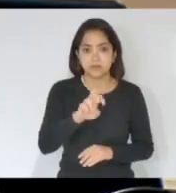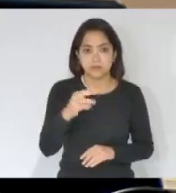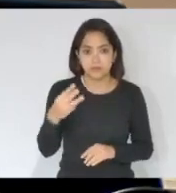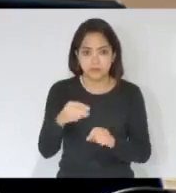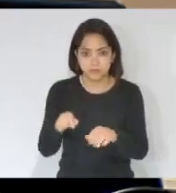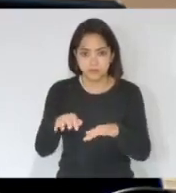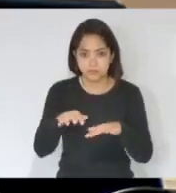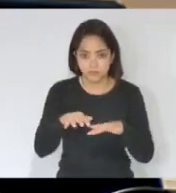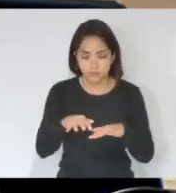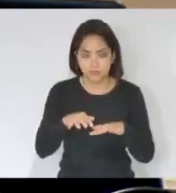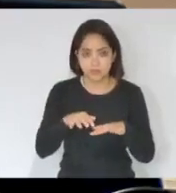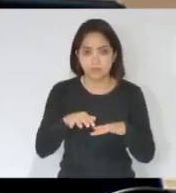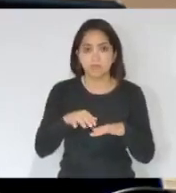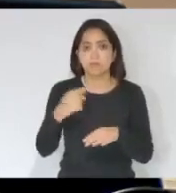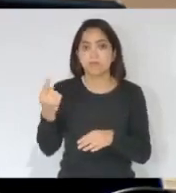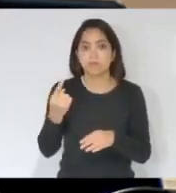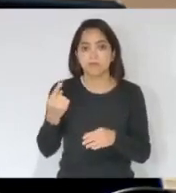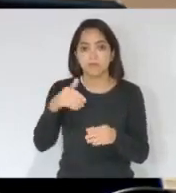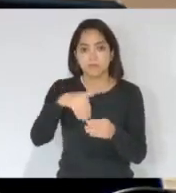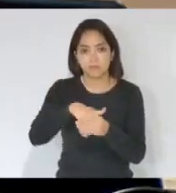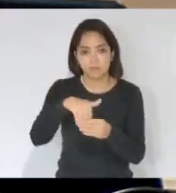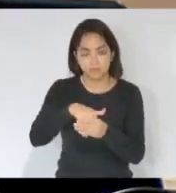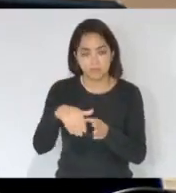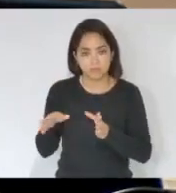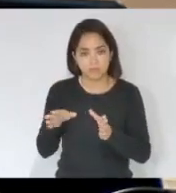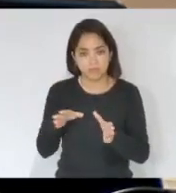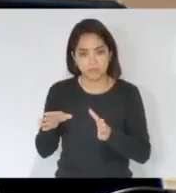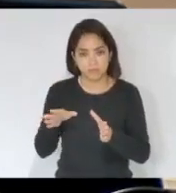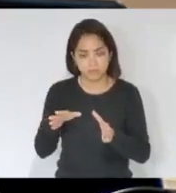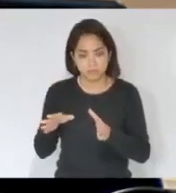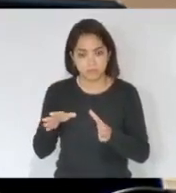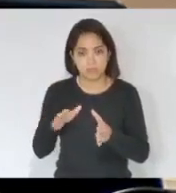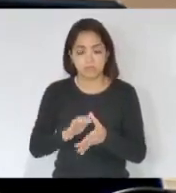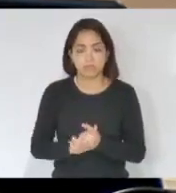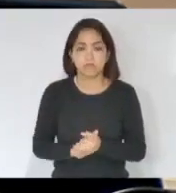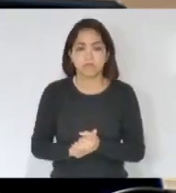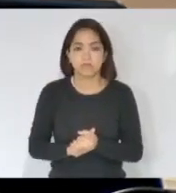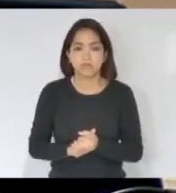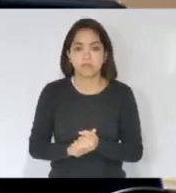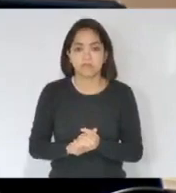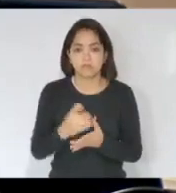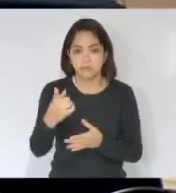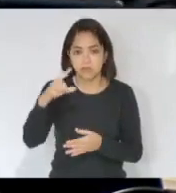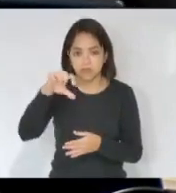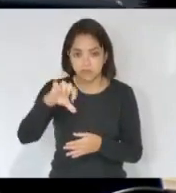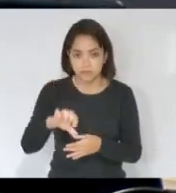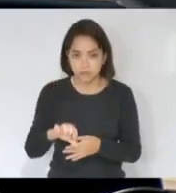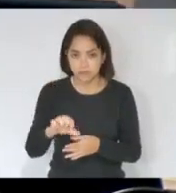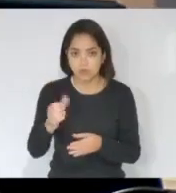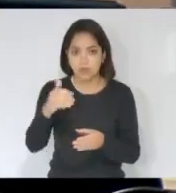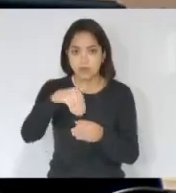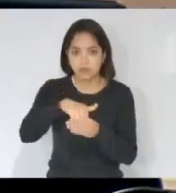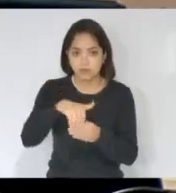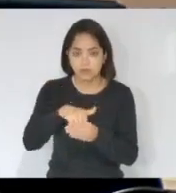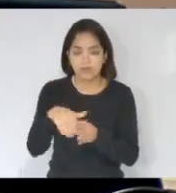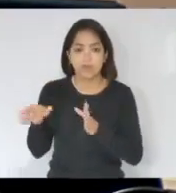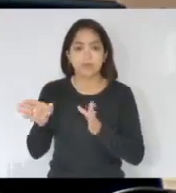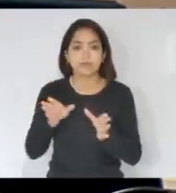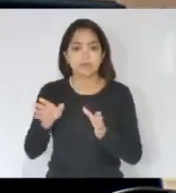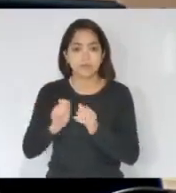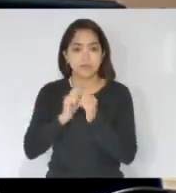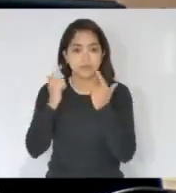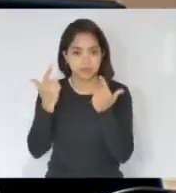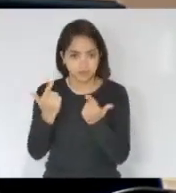63ª sessão ordinária da primeira sessão legislativa da 19ª legislatura da